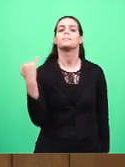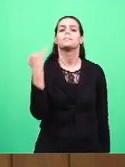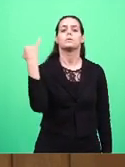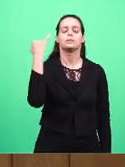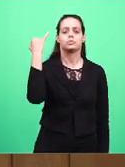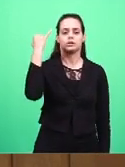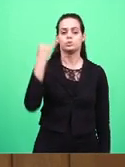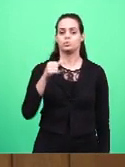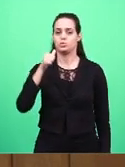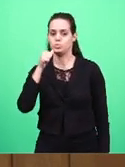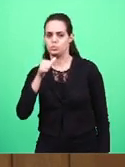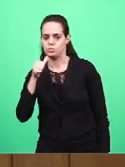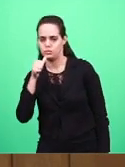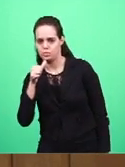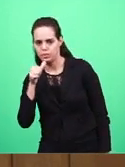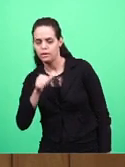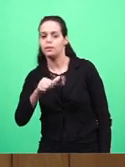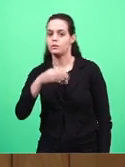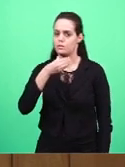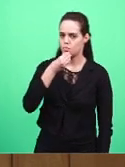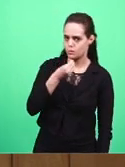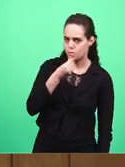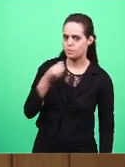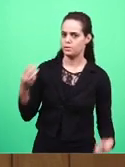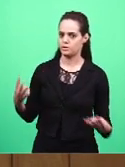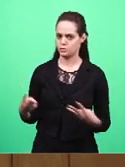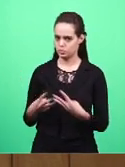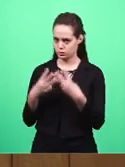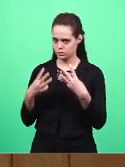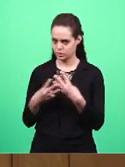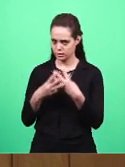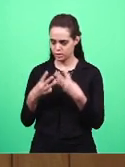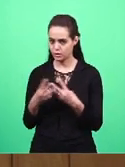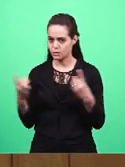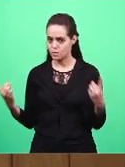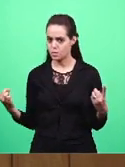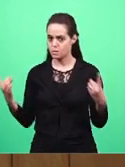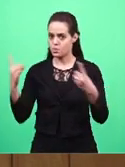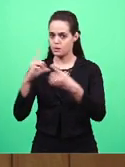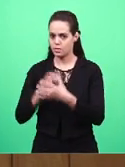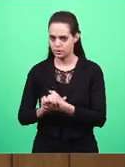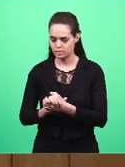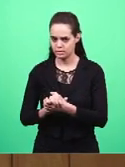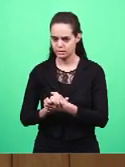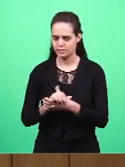pode responder? Pronto? O desvio moral qual foi?